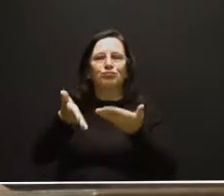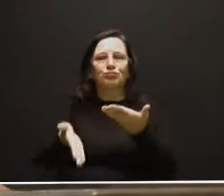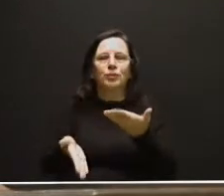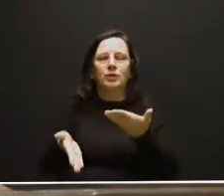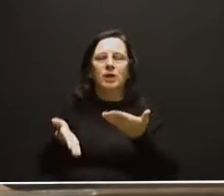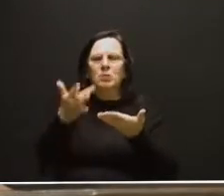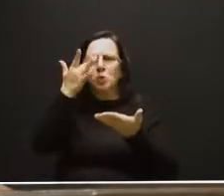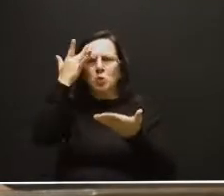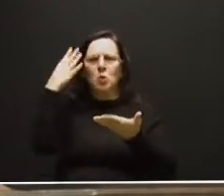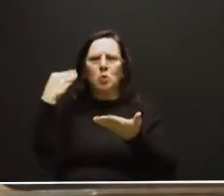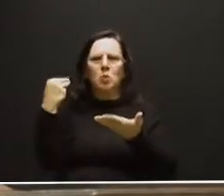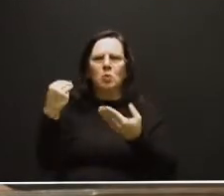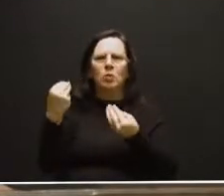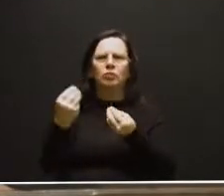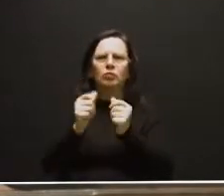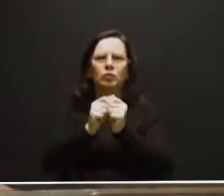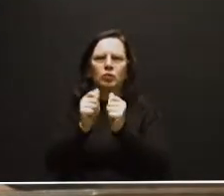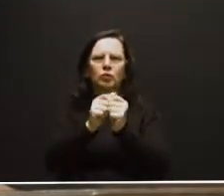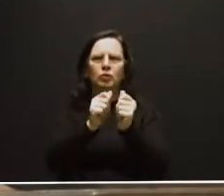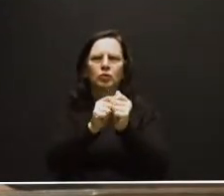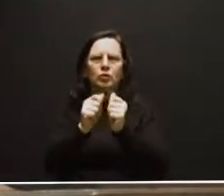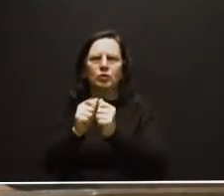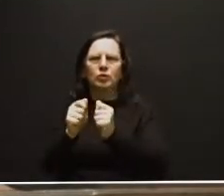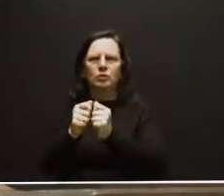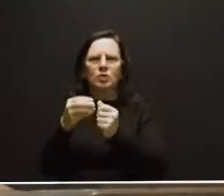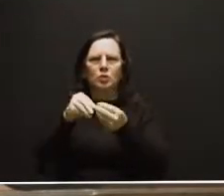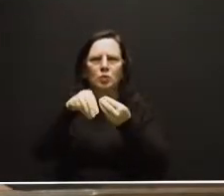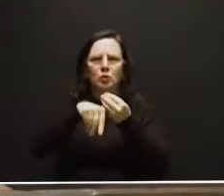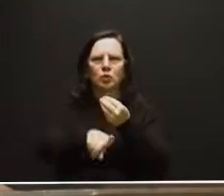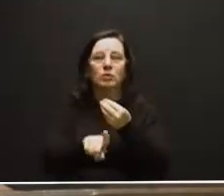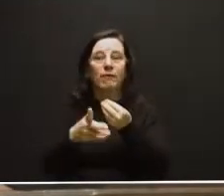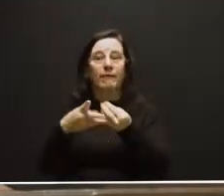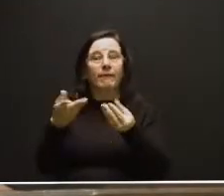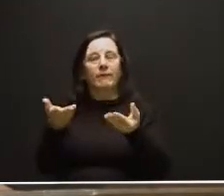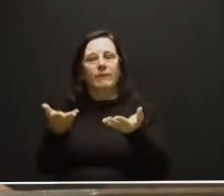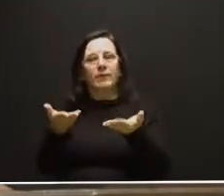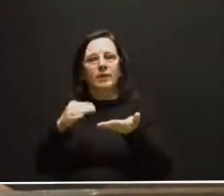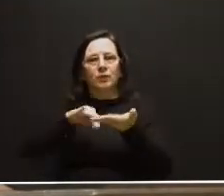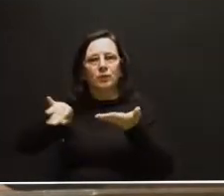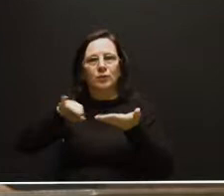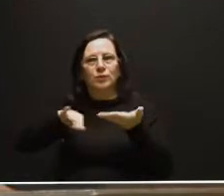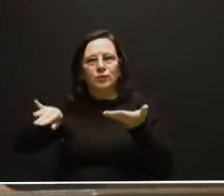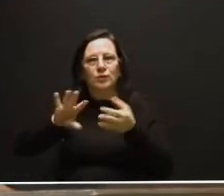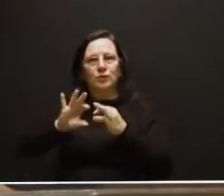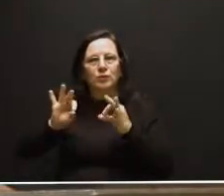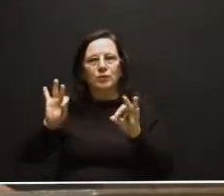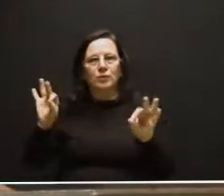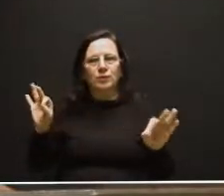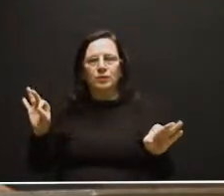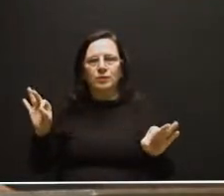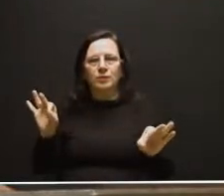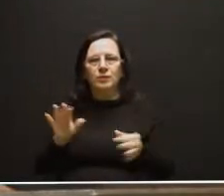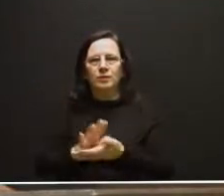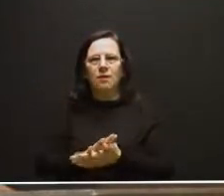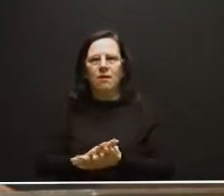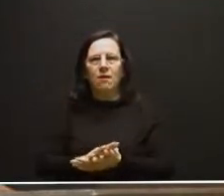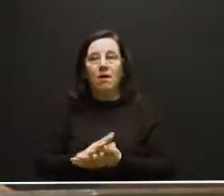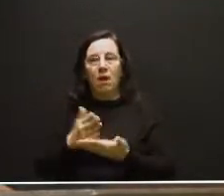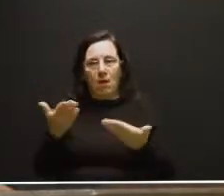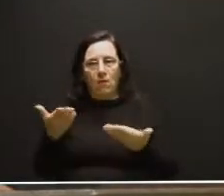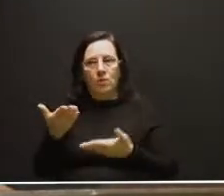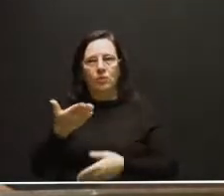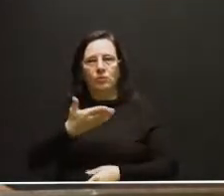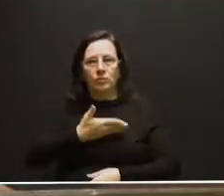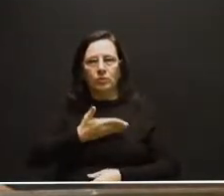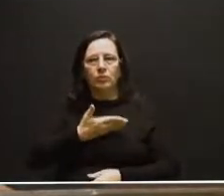é esse o bajulador ele depois que a pessoa se afundar ele tira sai fora nem esticar a mão agora um amigo ele quando